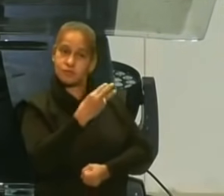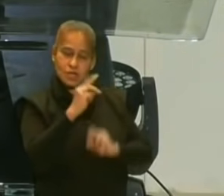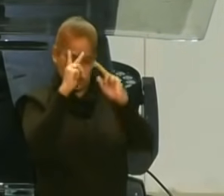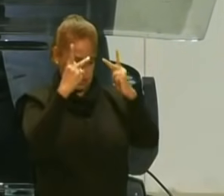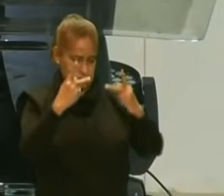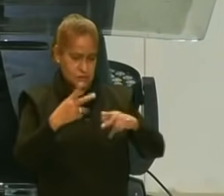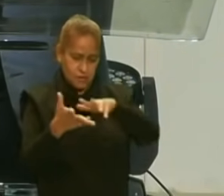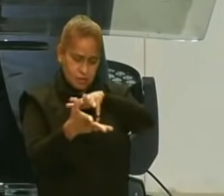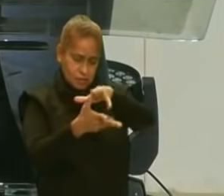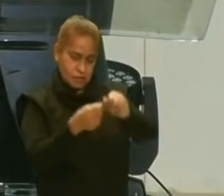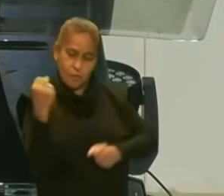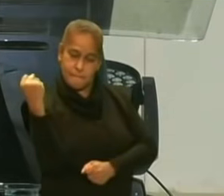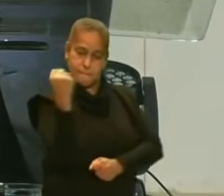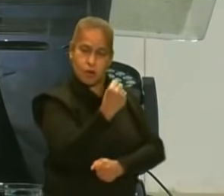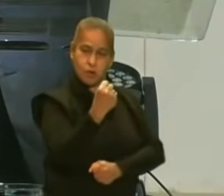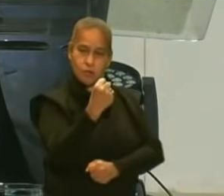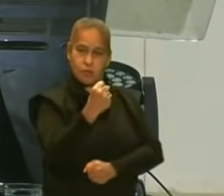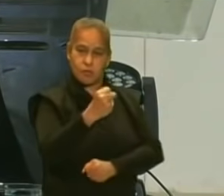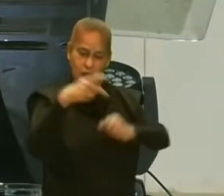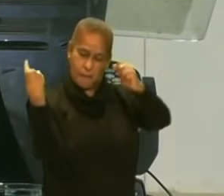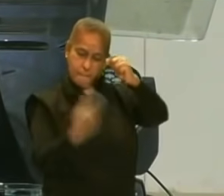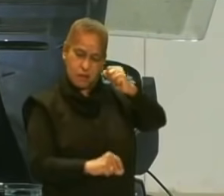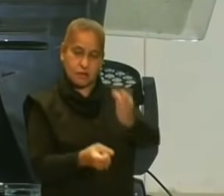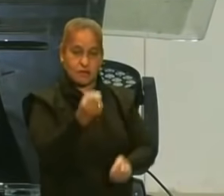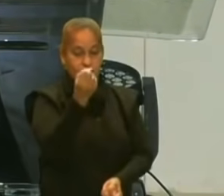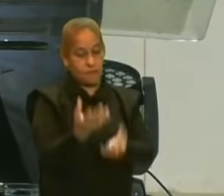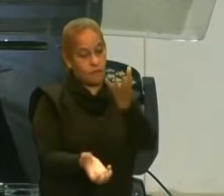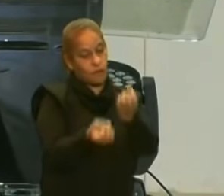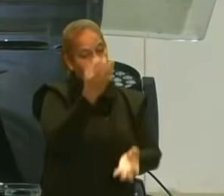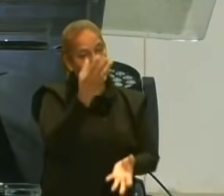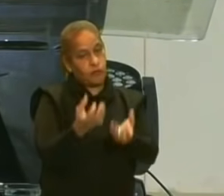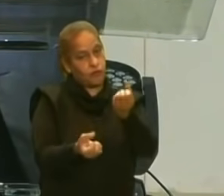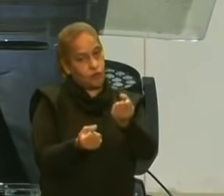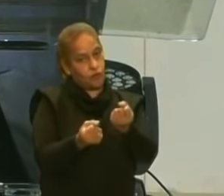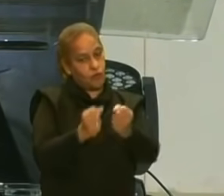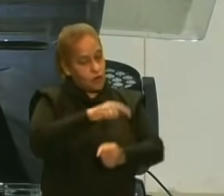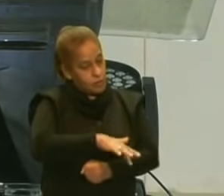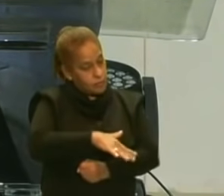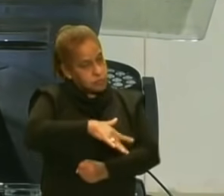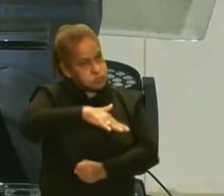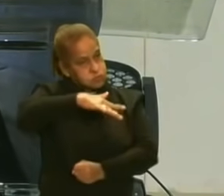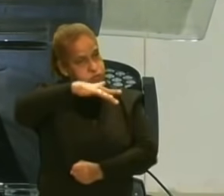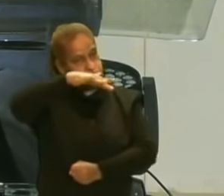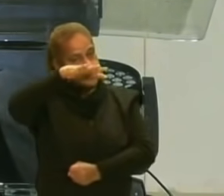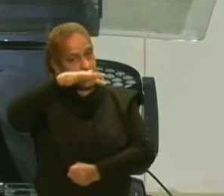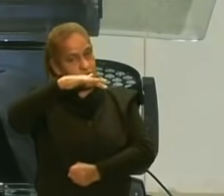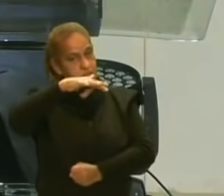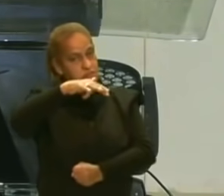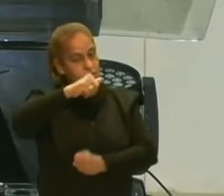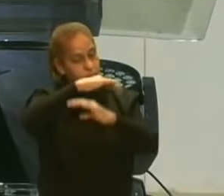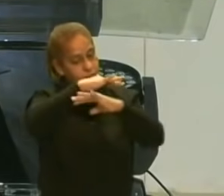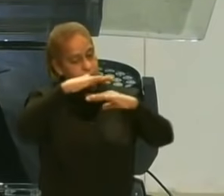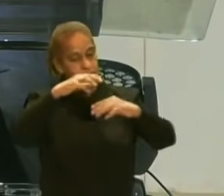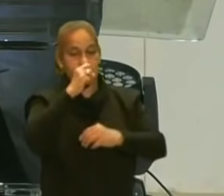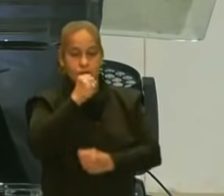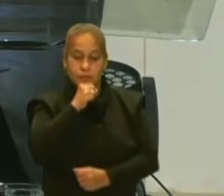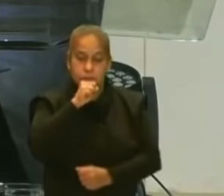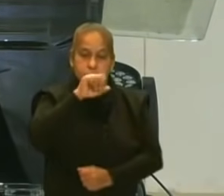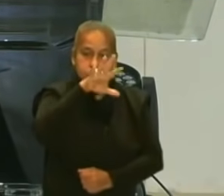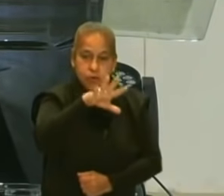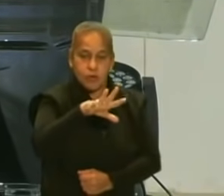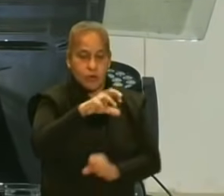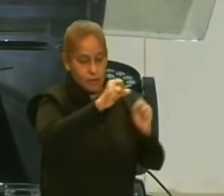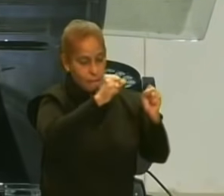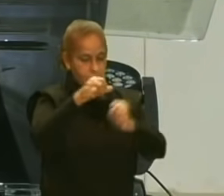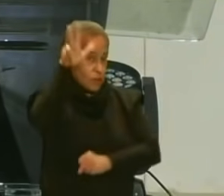pelas 3 pragas de fogo, fumaça e enxofre que saíram das suas bocas. O poder